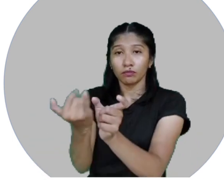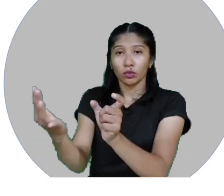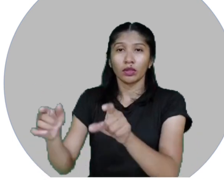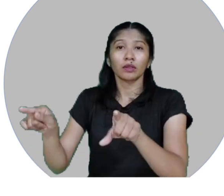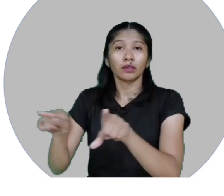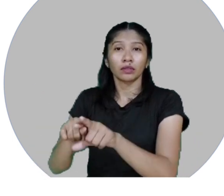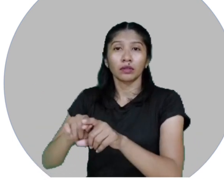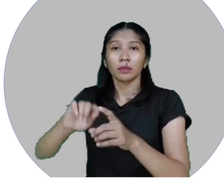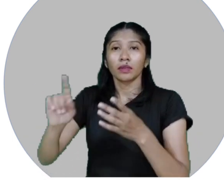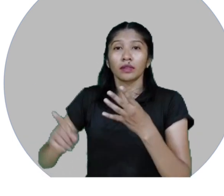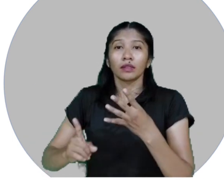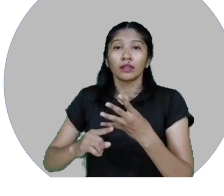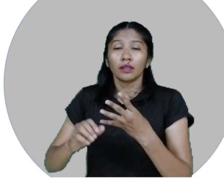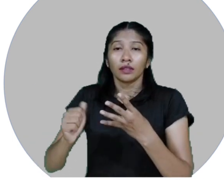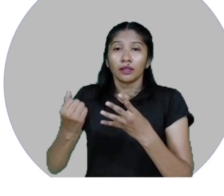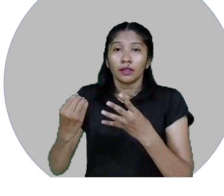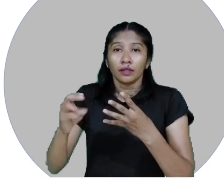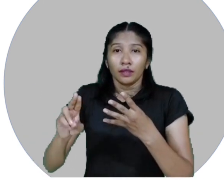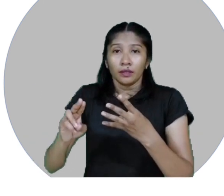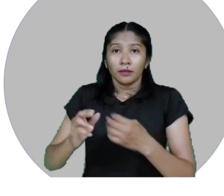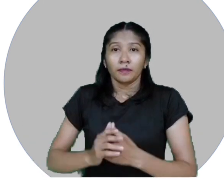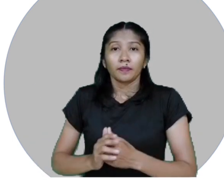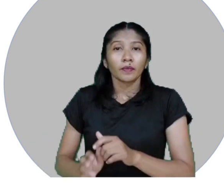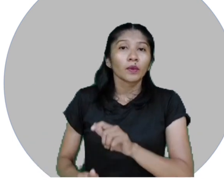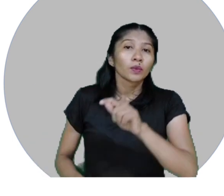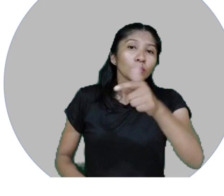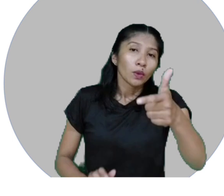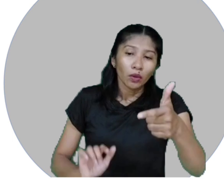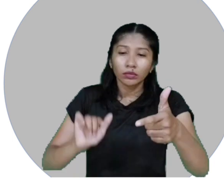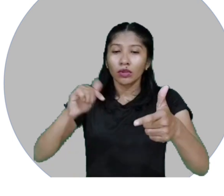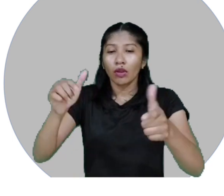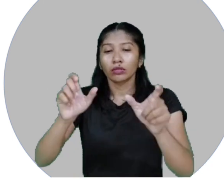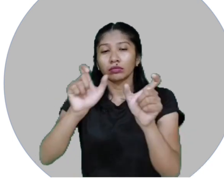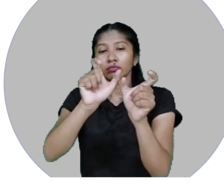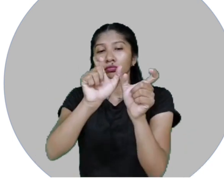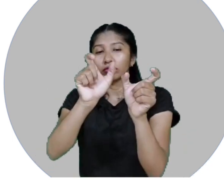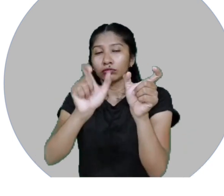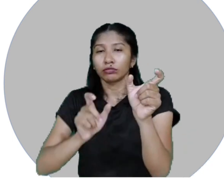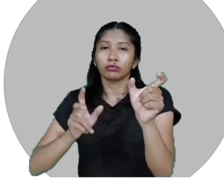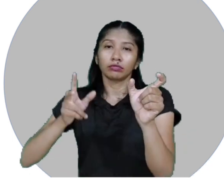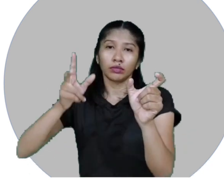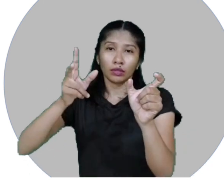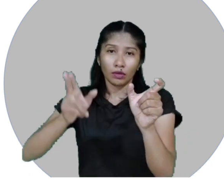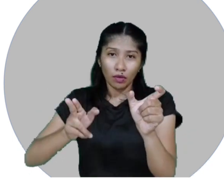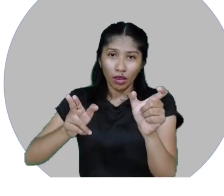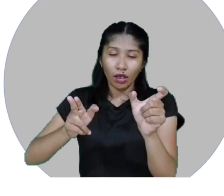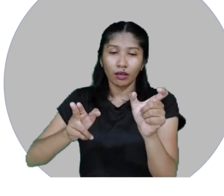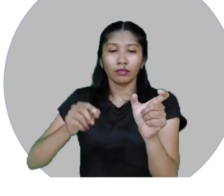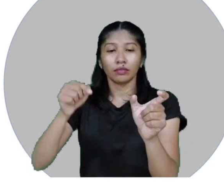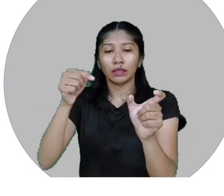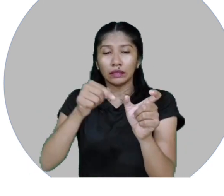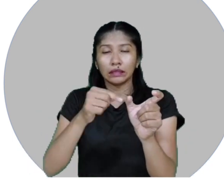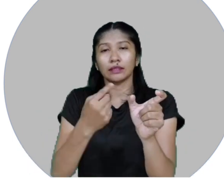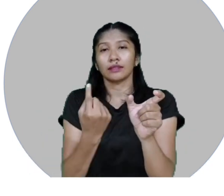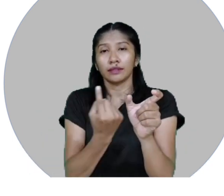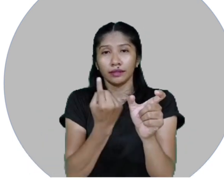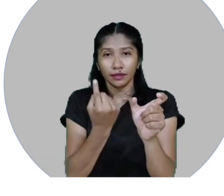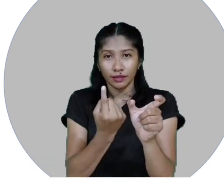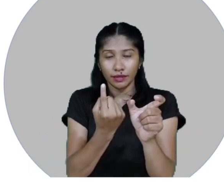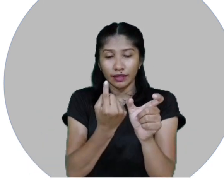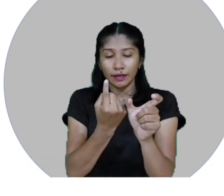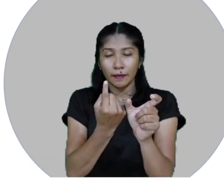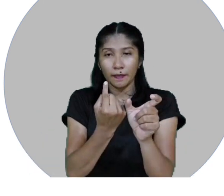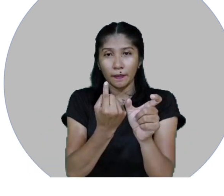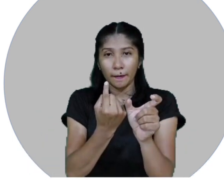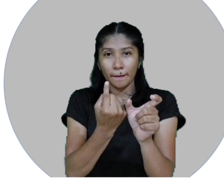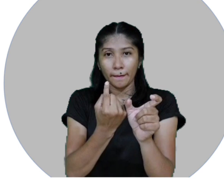acusativo plural. O restante das desinências continuam as mesmas. O acusativo singular, o